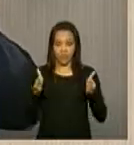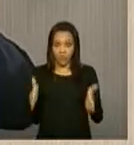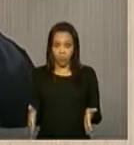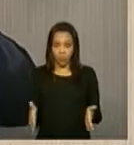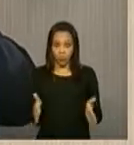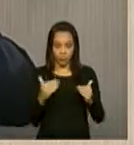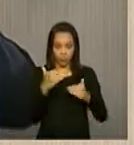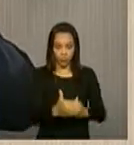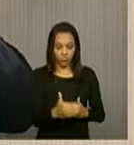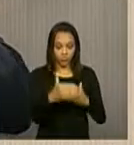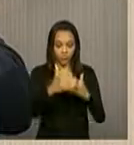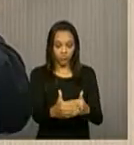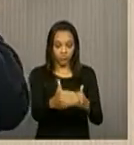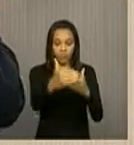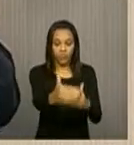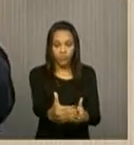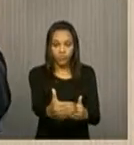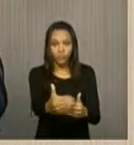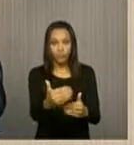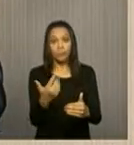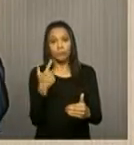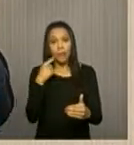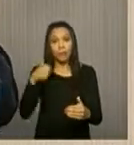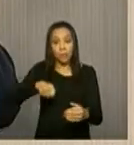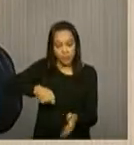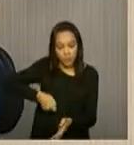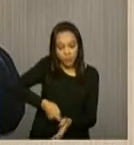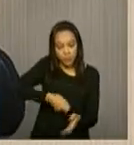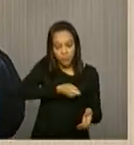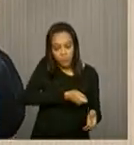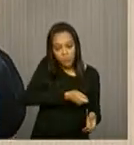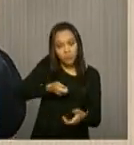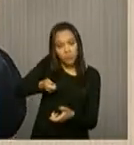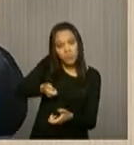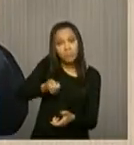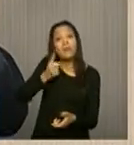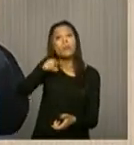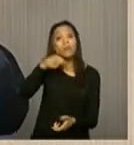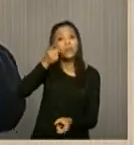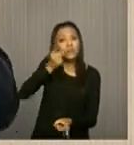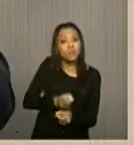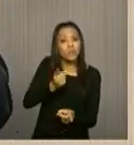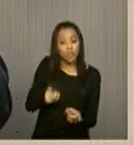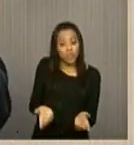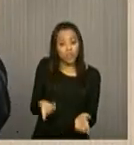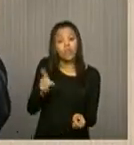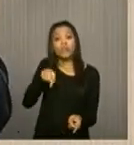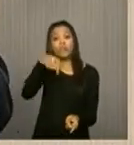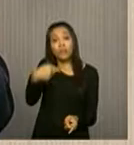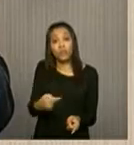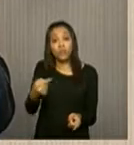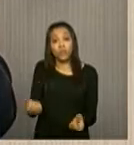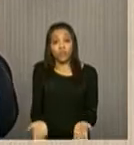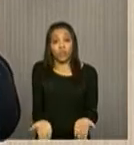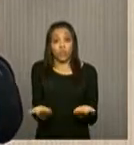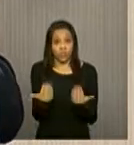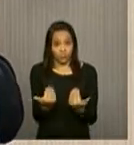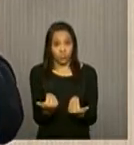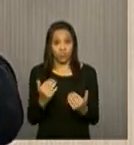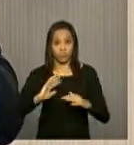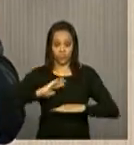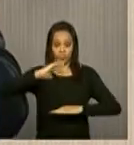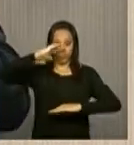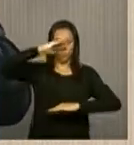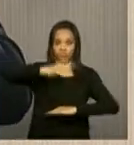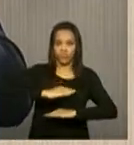processo micro dia de micro perfuração para identificação ou exclusão do do esquife que ele continha